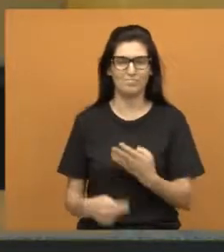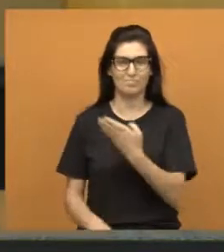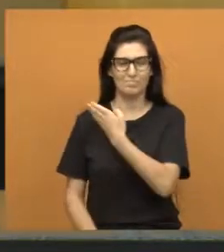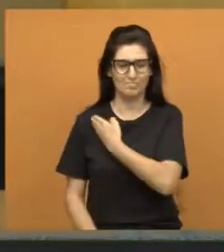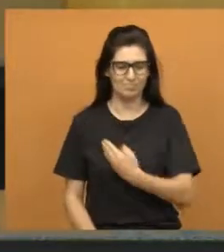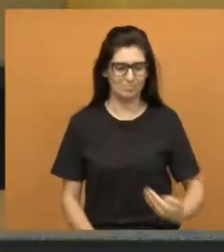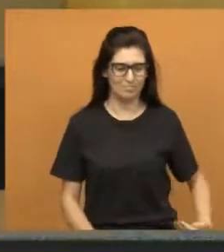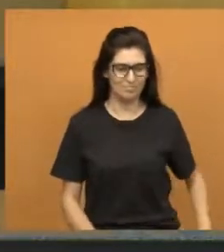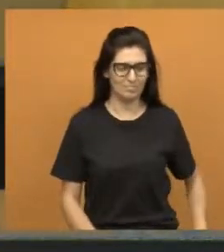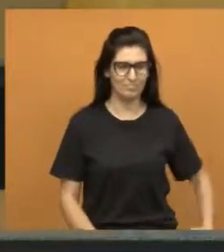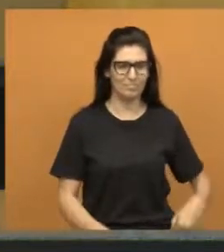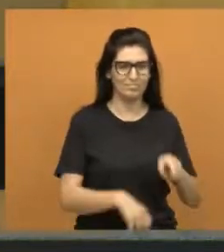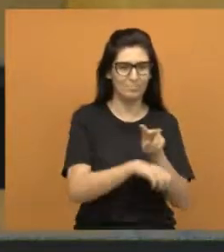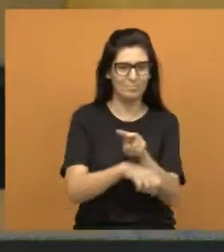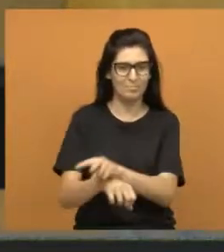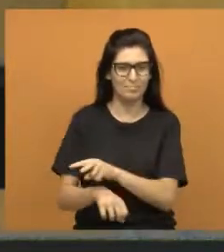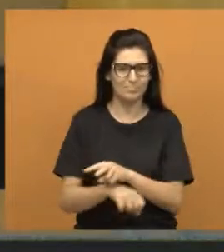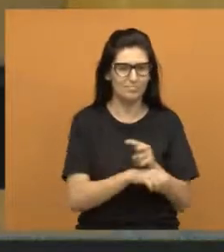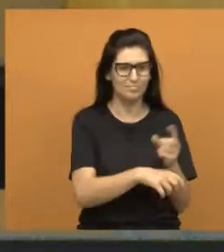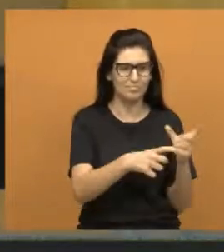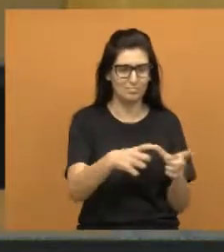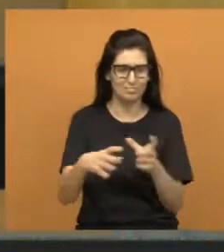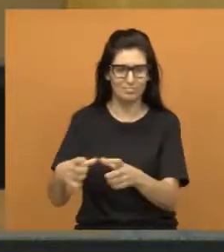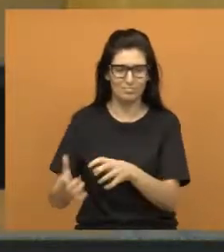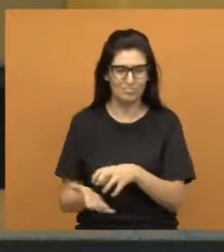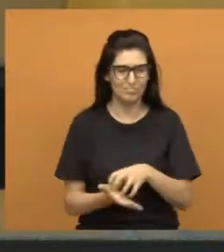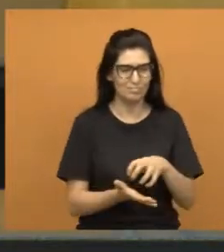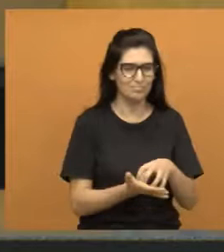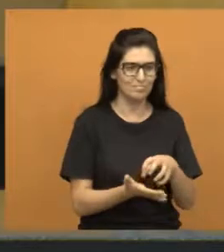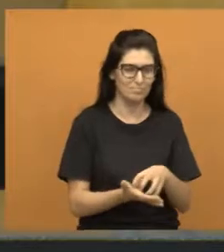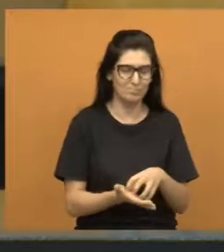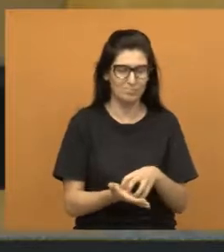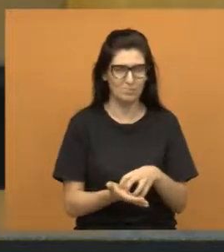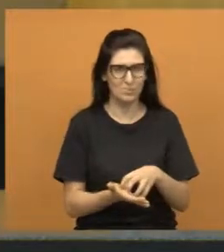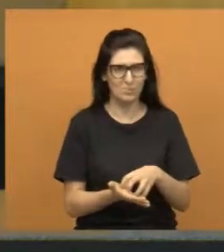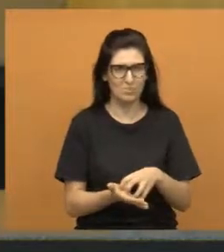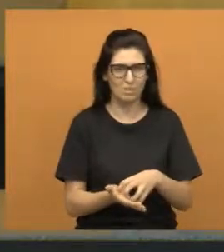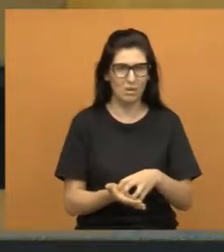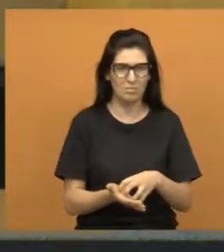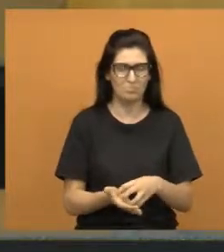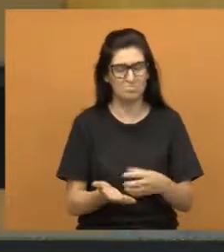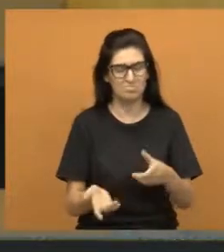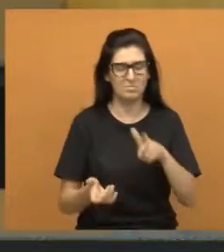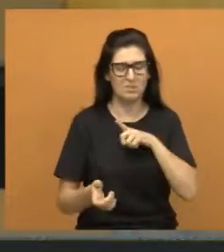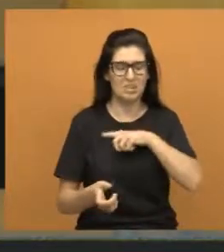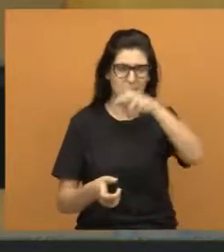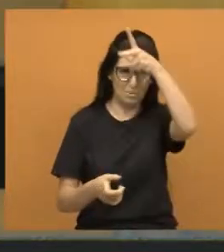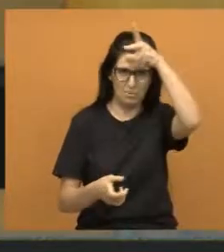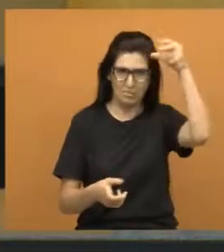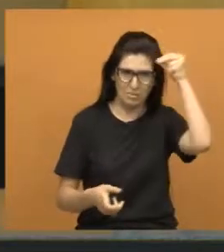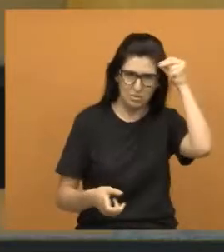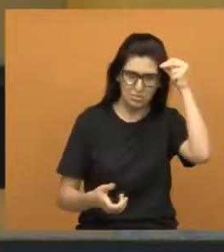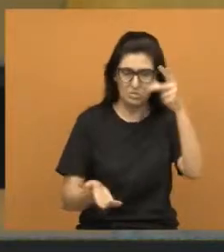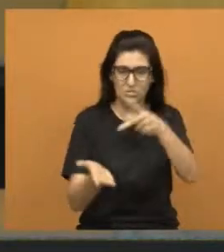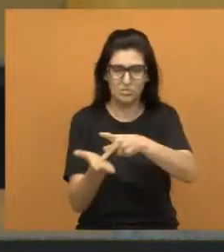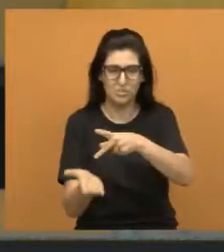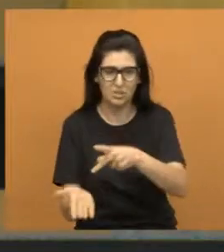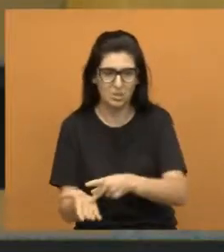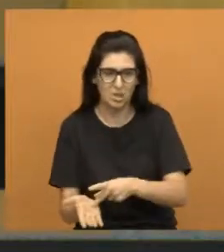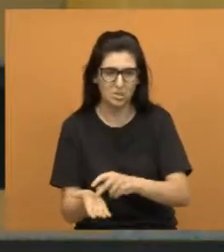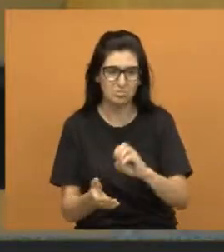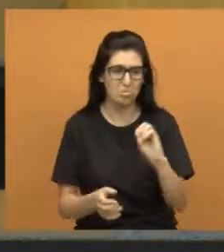o patrimônio público, seja imaterial ou material. Então, para um projeto como